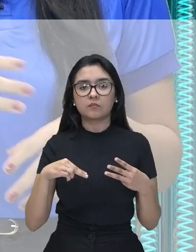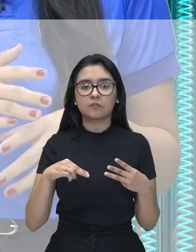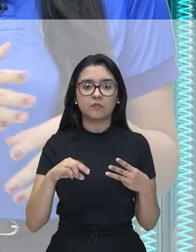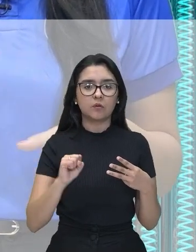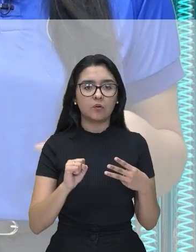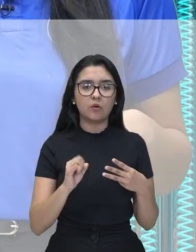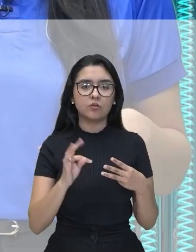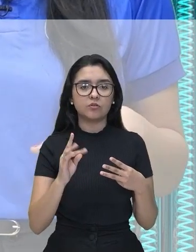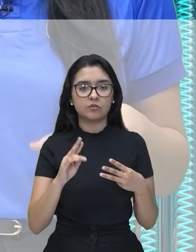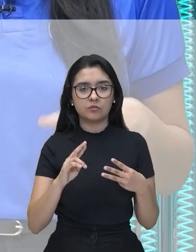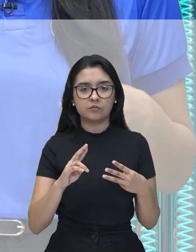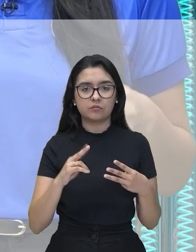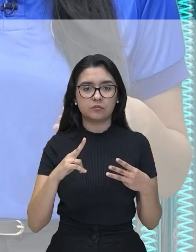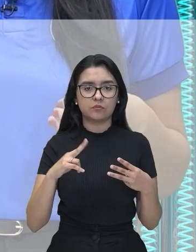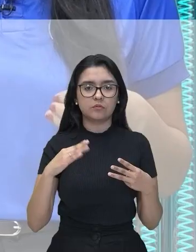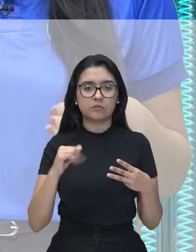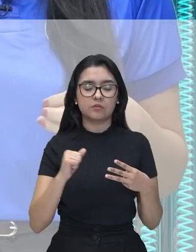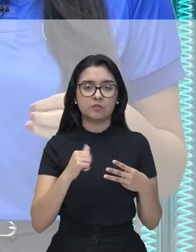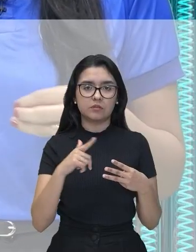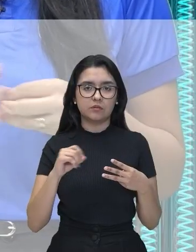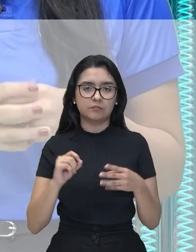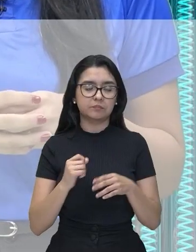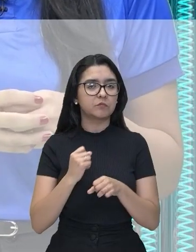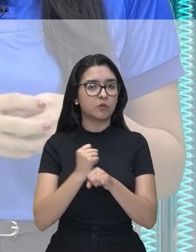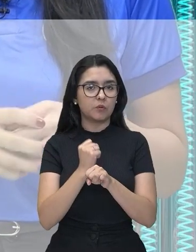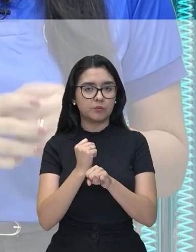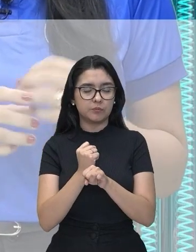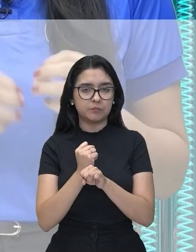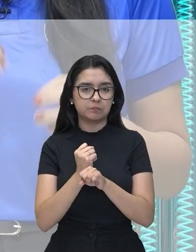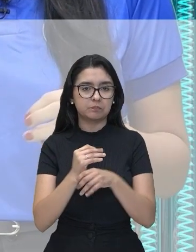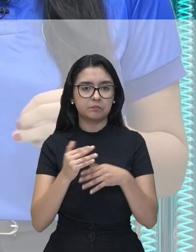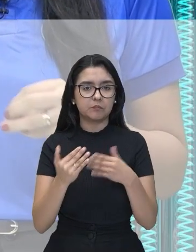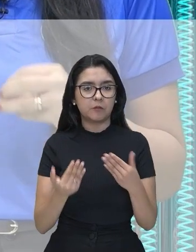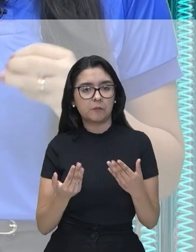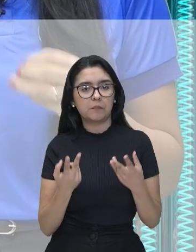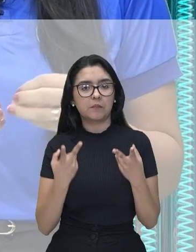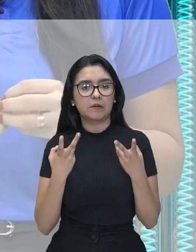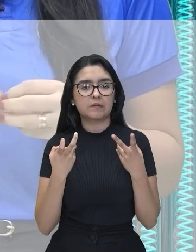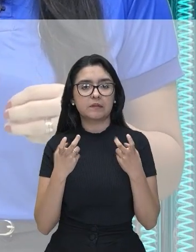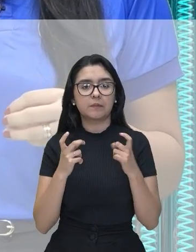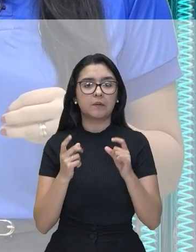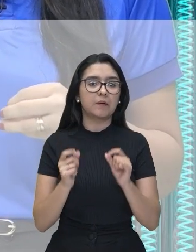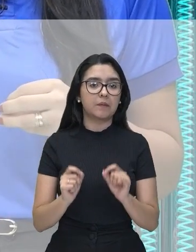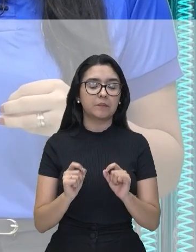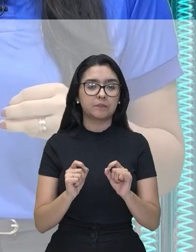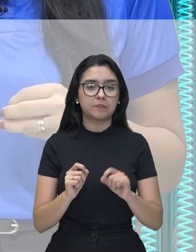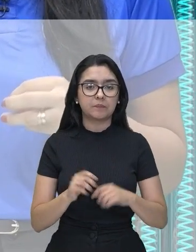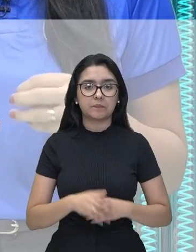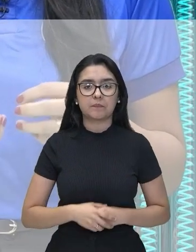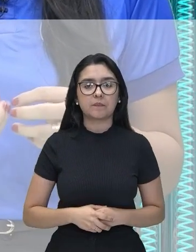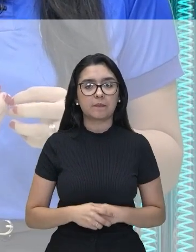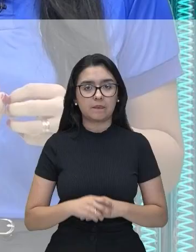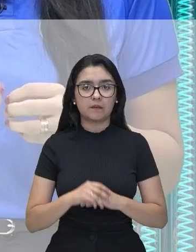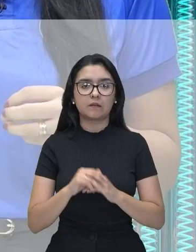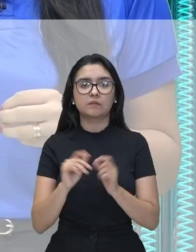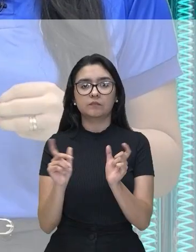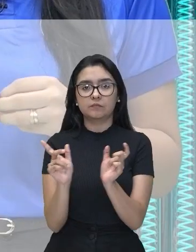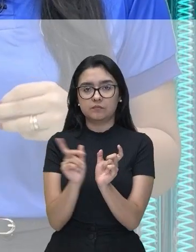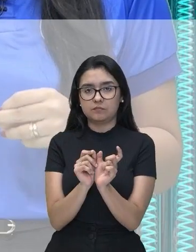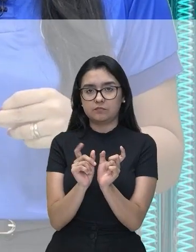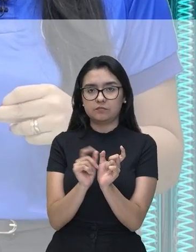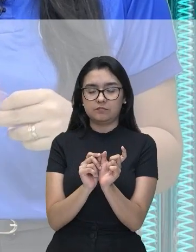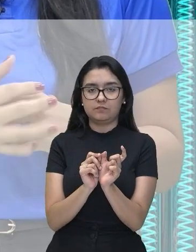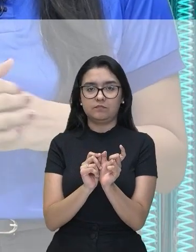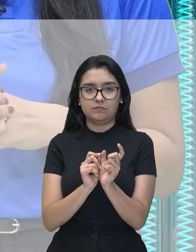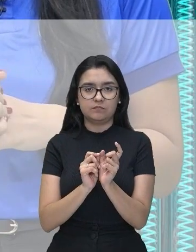construir, construction, construção. Então, percebam que eu ainda estou aí colocando sufixos e